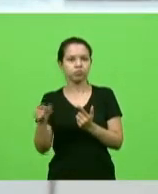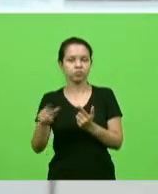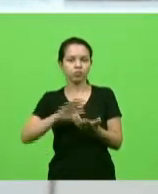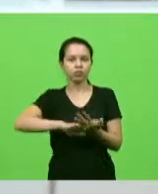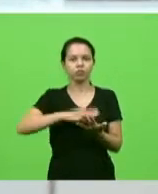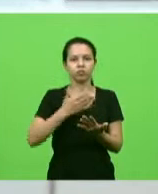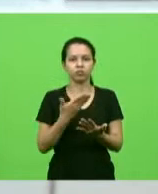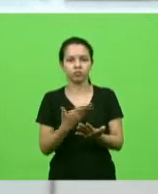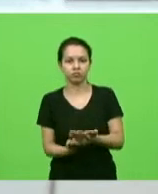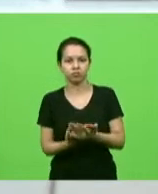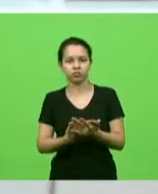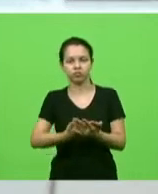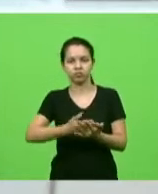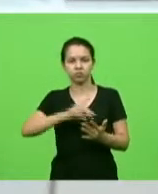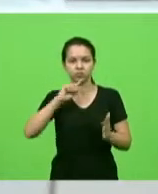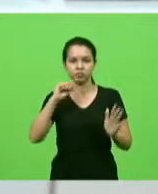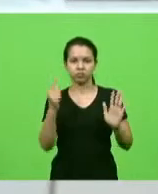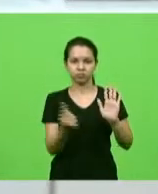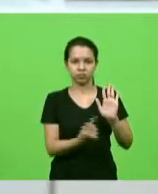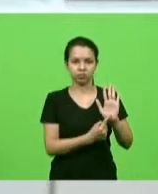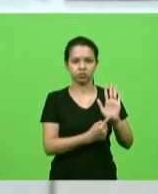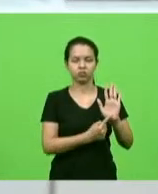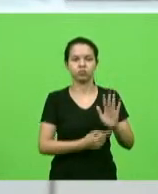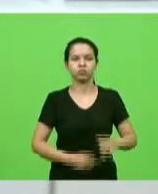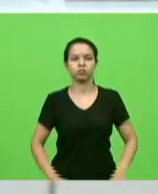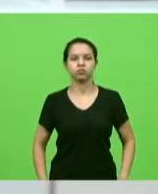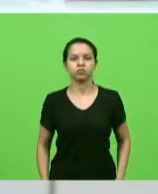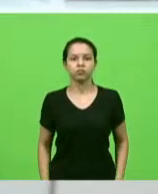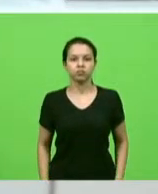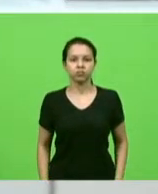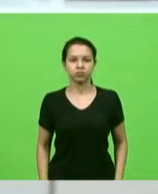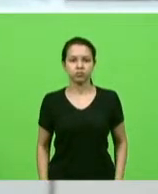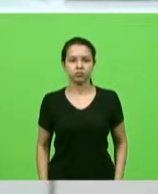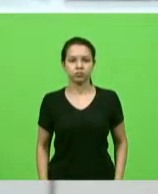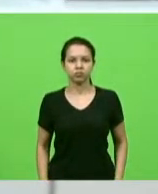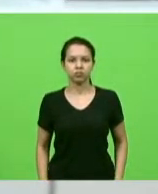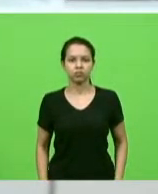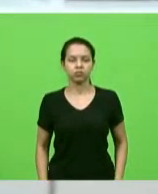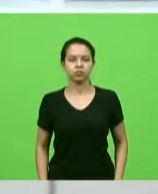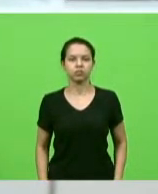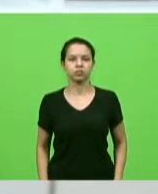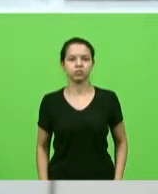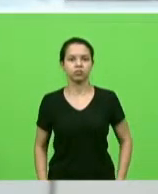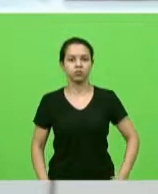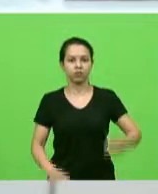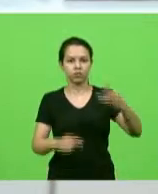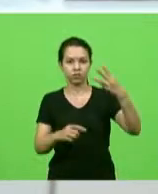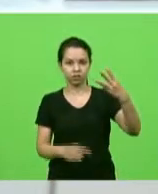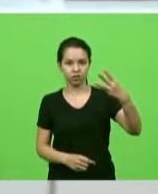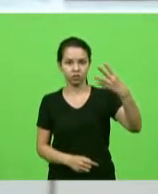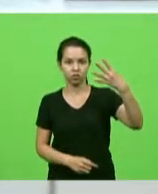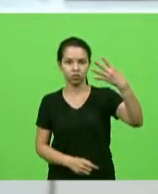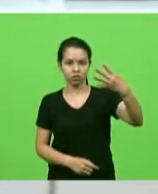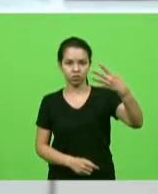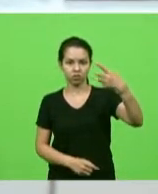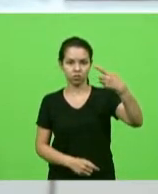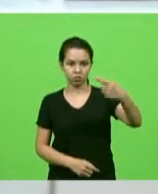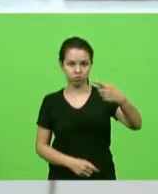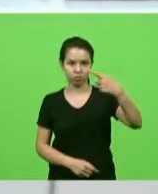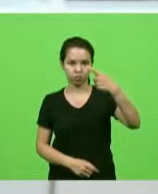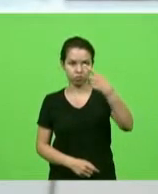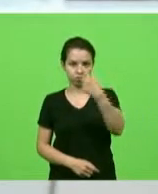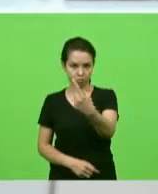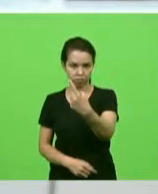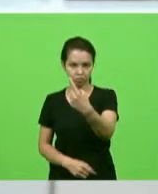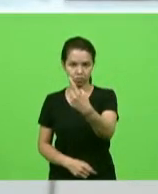denúncia nos como serve e se tem 34 hummm hummm hummm hummm hummm hummm hummm hummm hummm hummm hummm hummm hummm hummm hummm hummm hummm hummm hummm hummm hummm hummm hummm hummm hummm hummm hummm hummm hummm hummm hummm hummm hummm hummm hummm hummm hummm hummm hummm hummm hummm hummm hummm hummm hummm